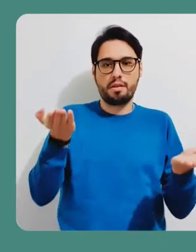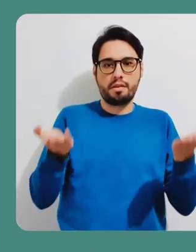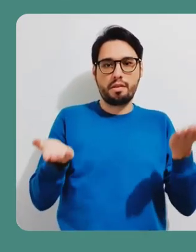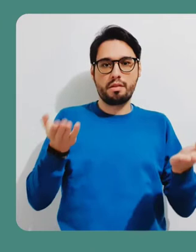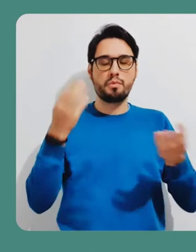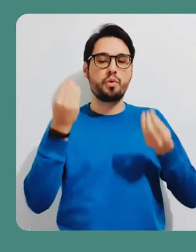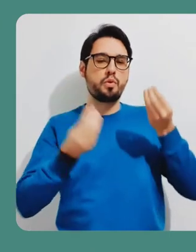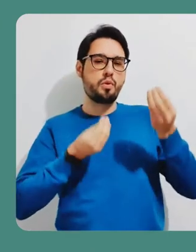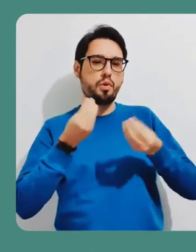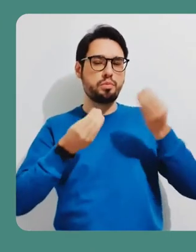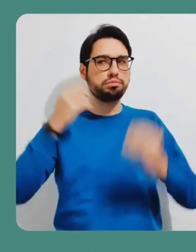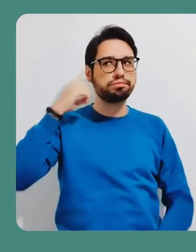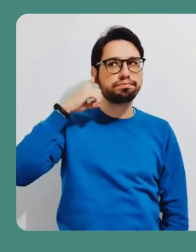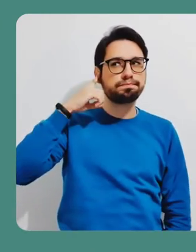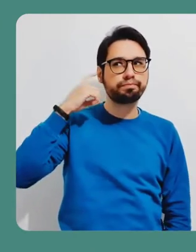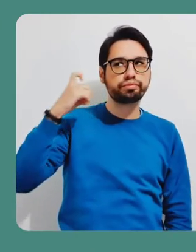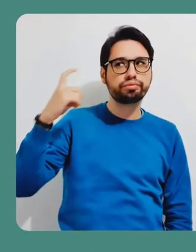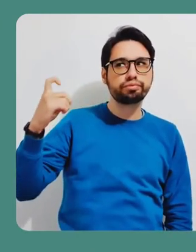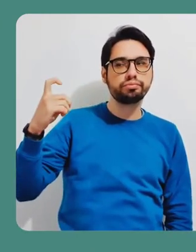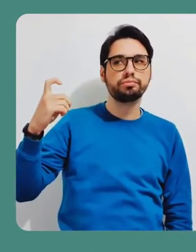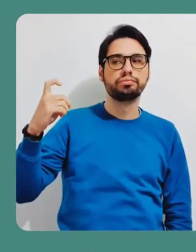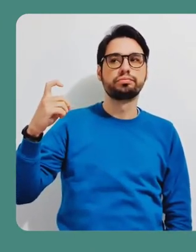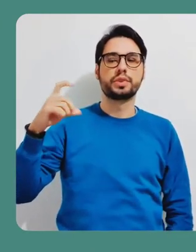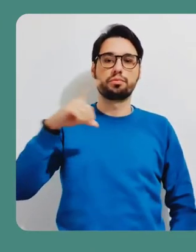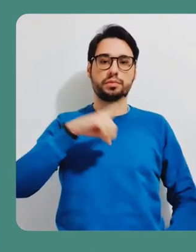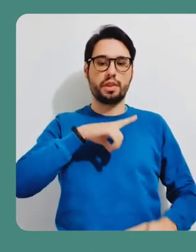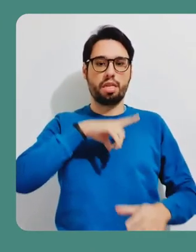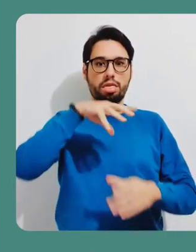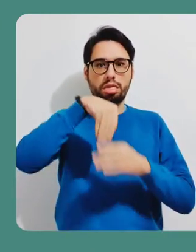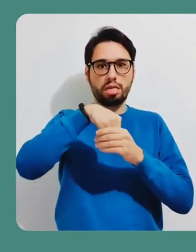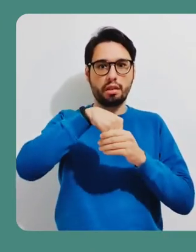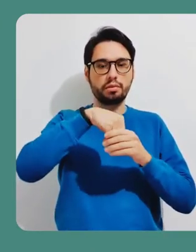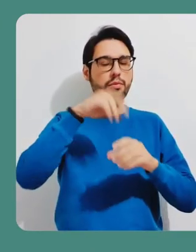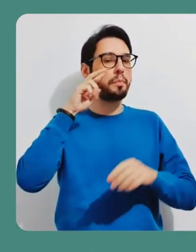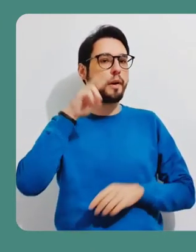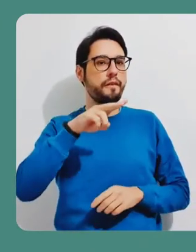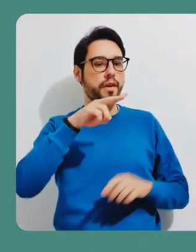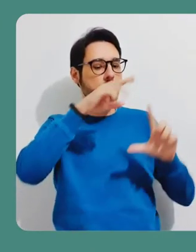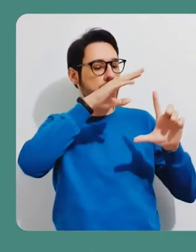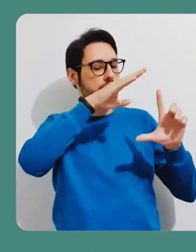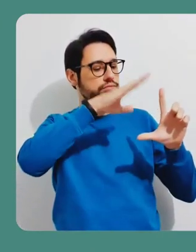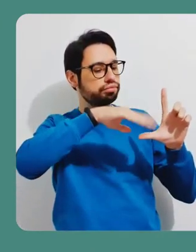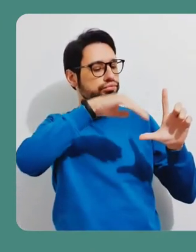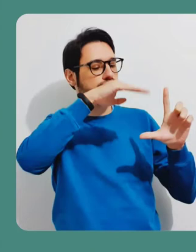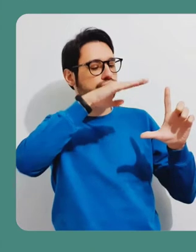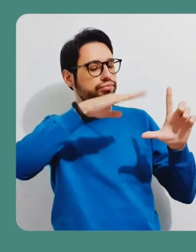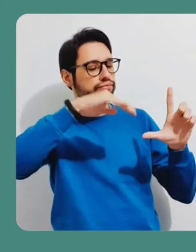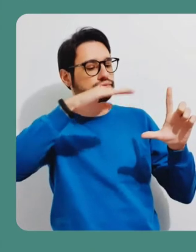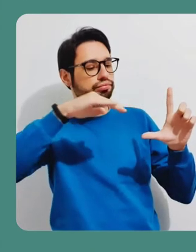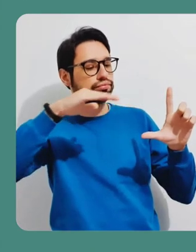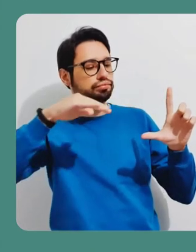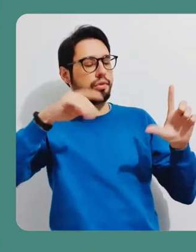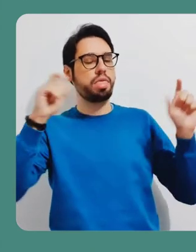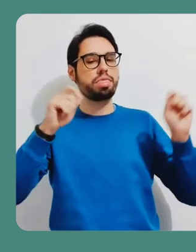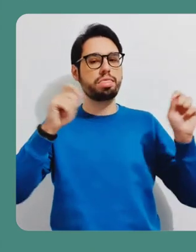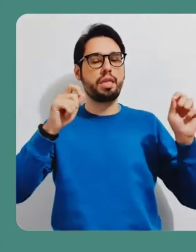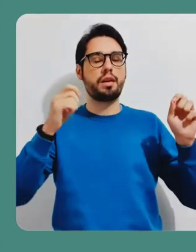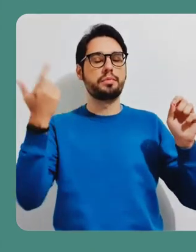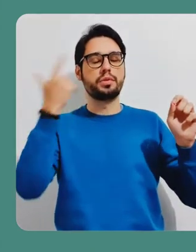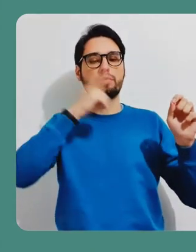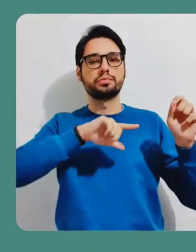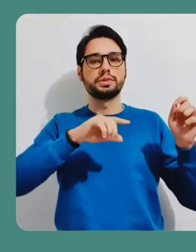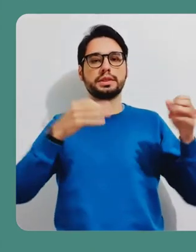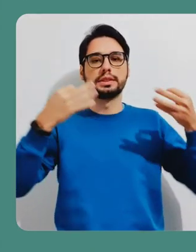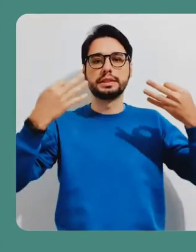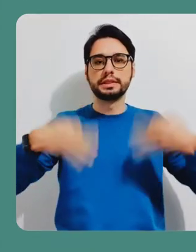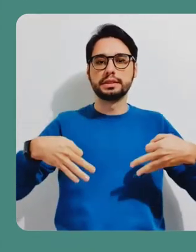demais ou baixo demais então o software ele apresenta dados que permitem com que a gente faça